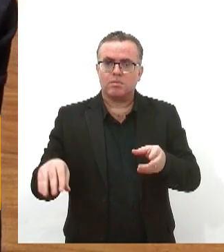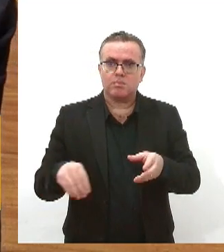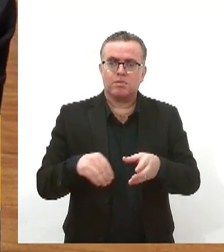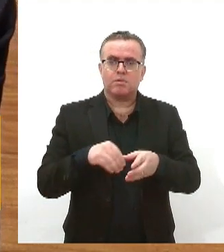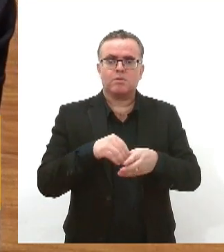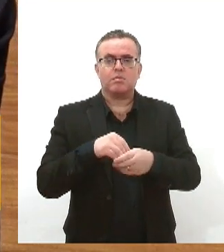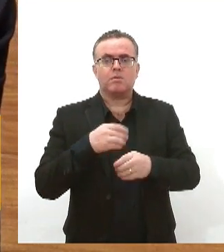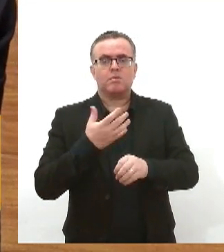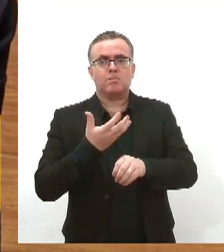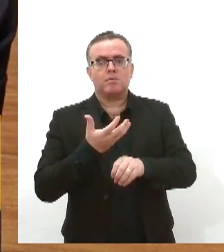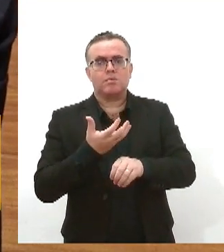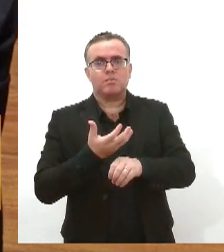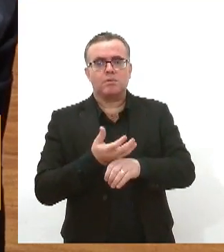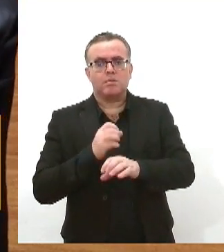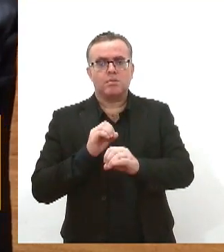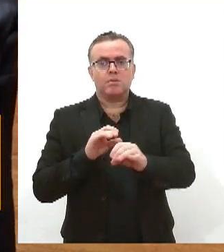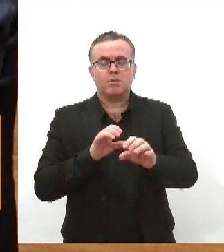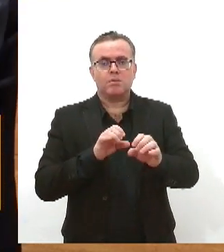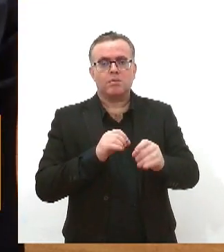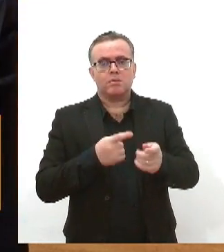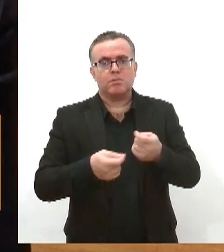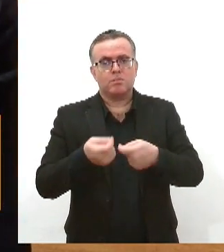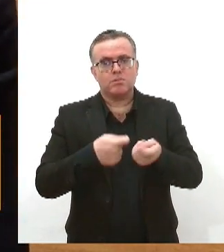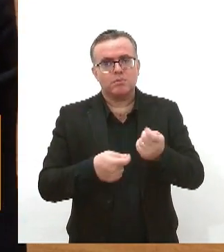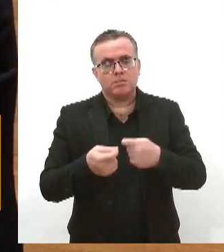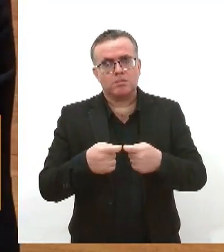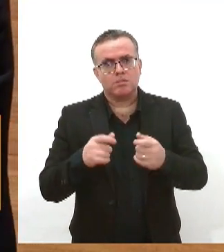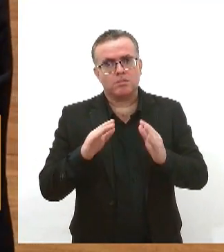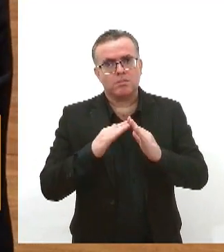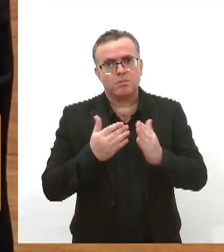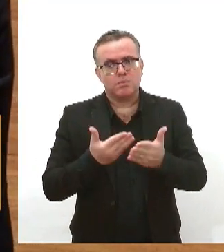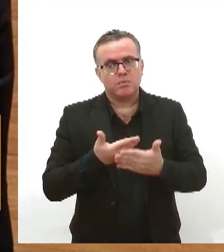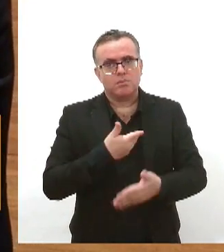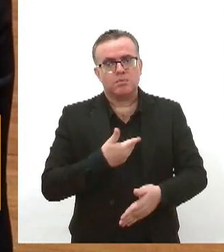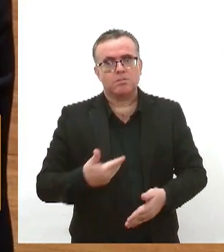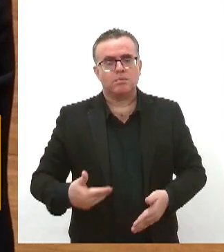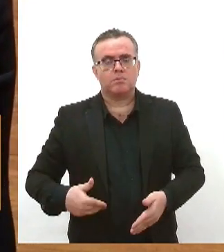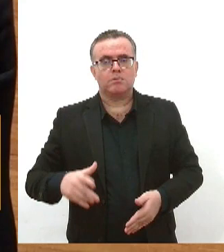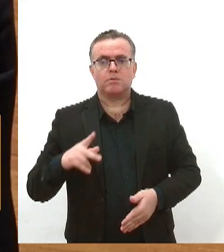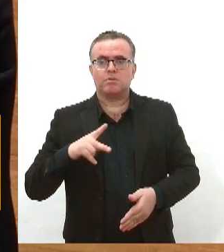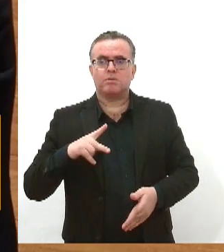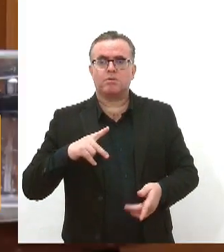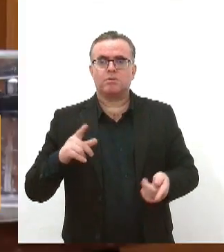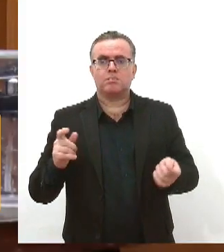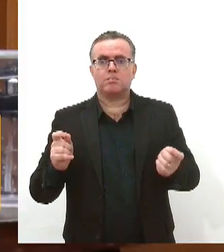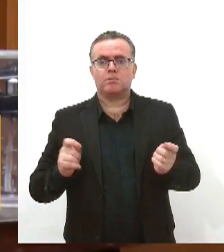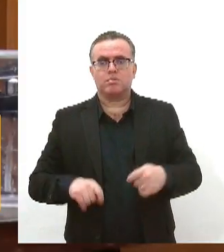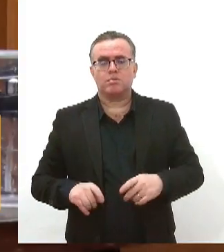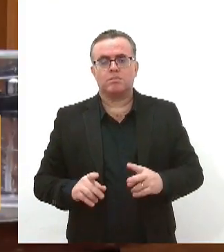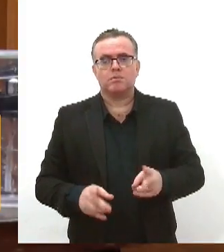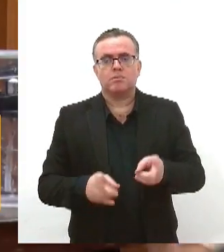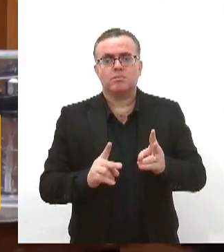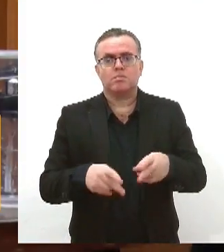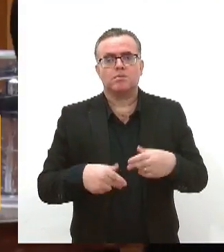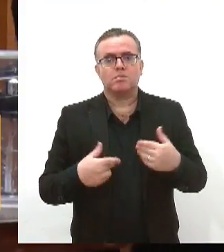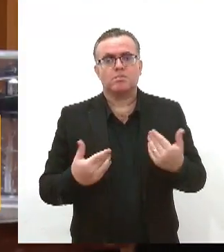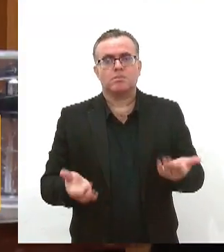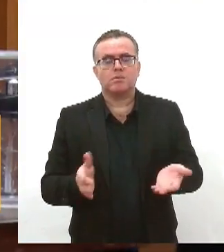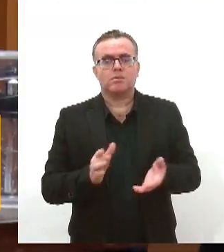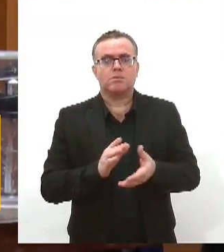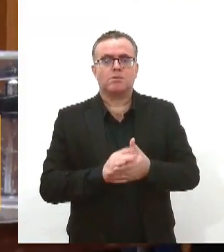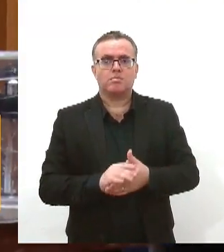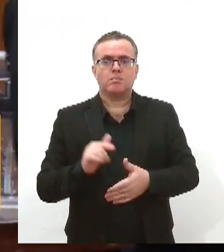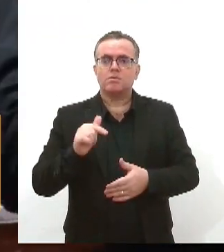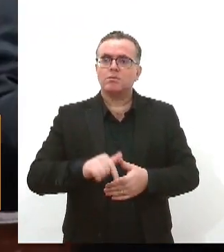educação financeira nas escolas públicas e privadas em todo o estado de Sergipe, já que no estado o número